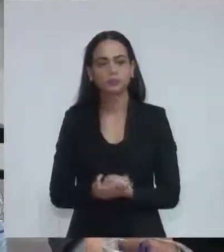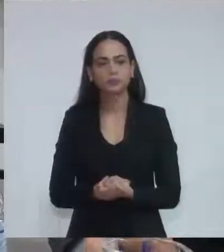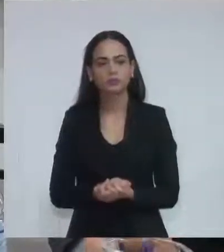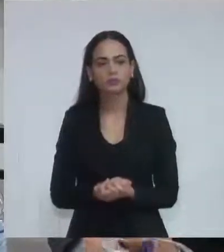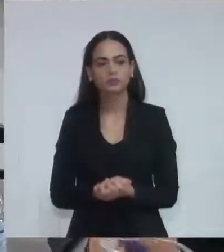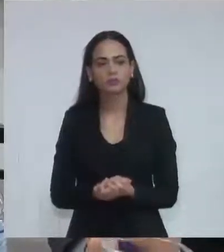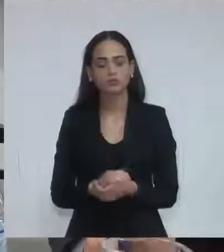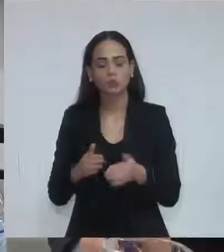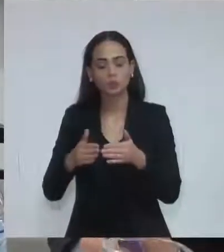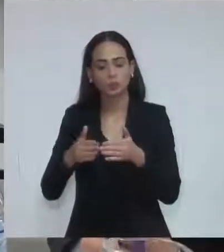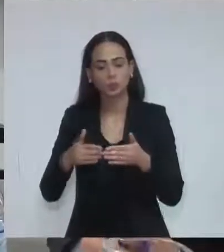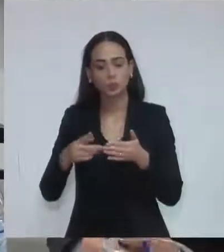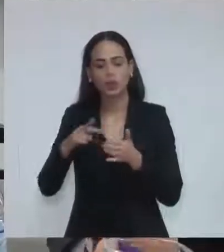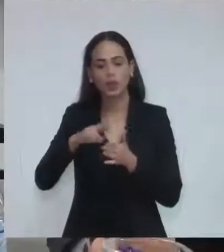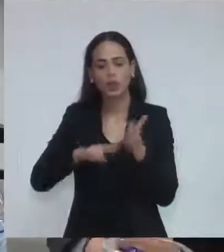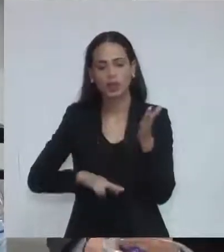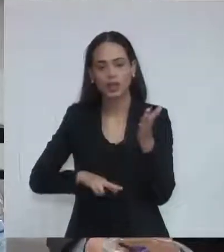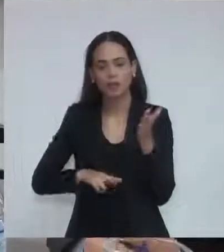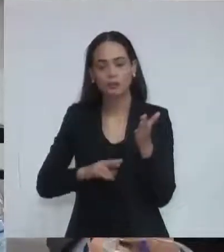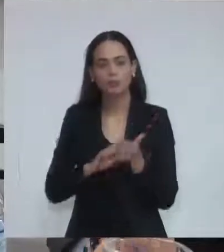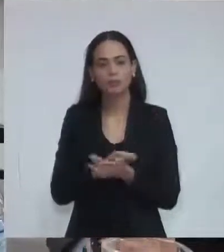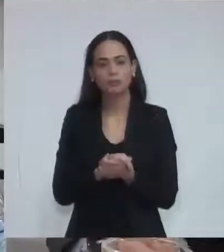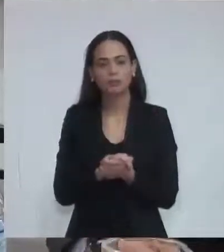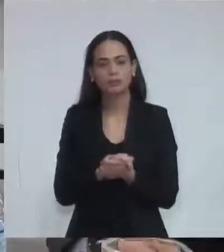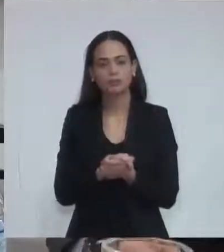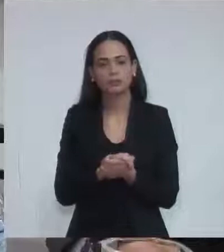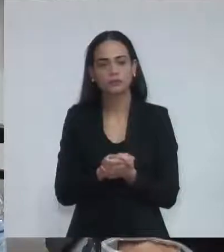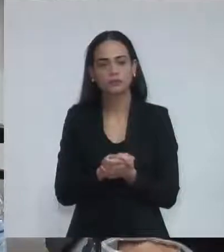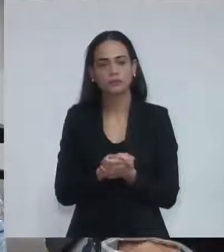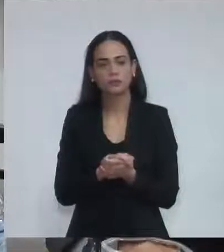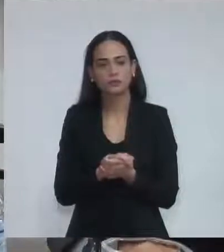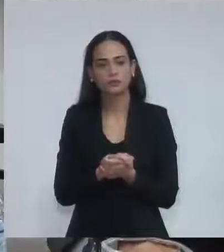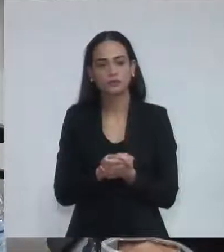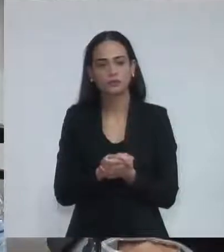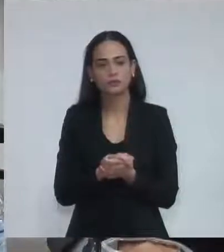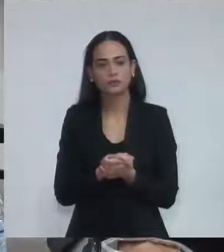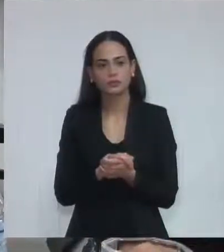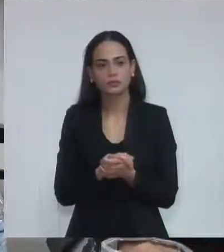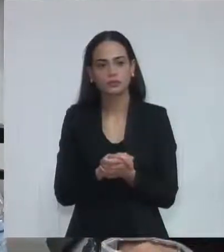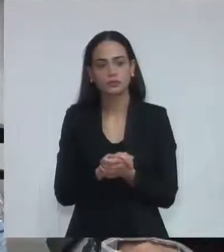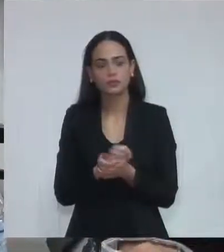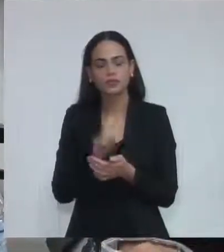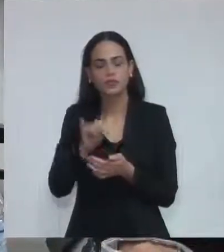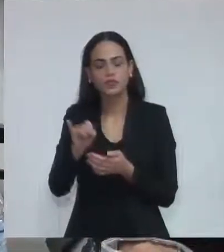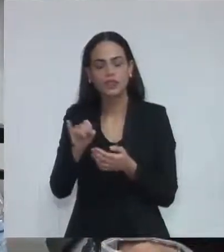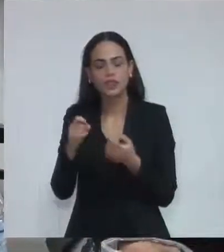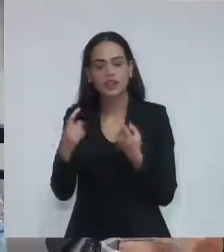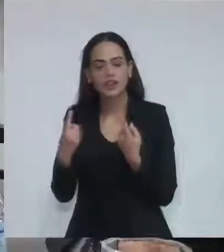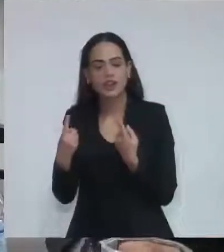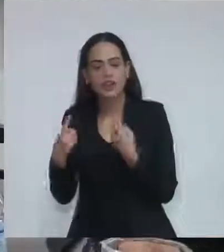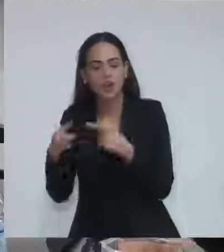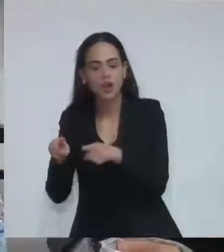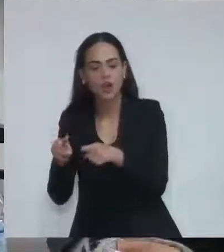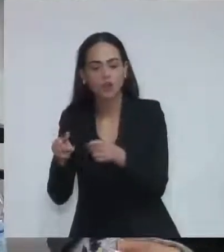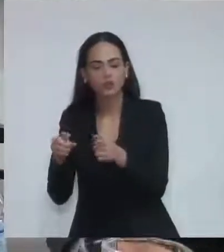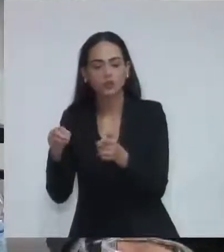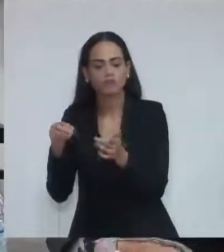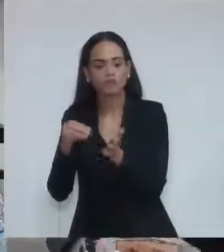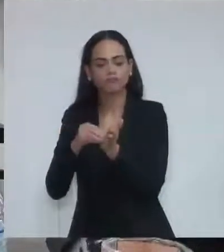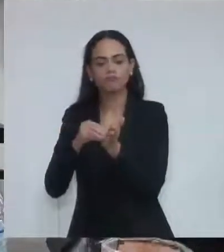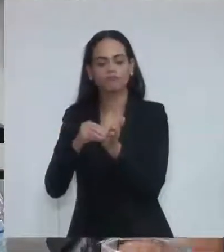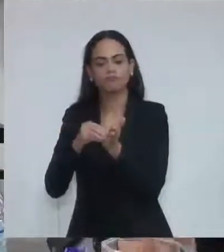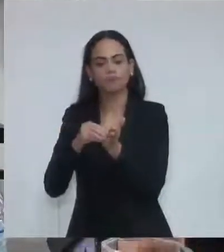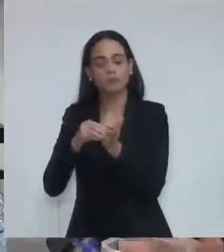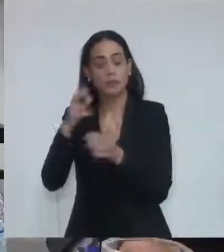requerimento que coloque uma acusação deve ser evitado, né? Isso é para discurso na tribuna. Então, se o